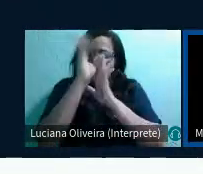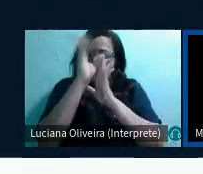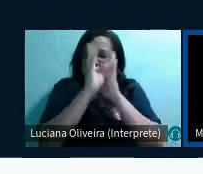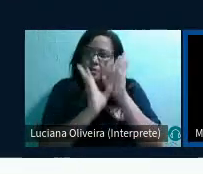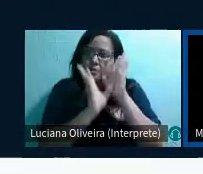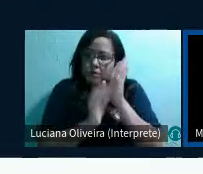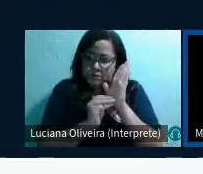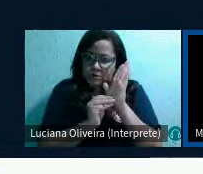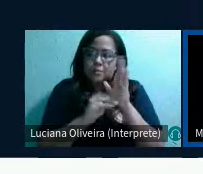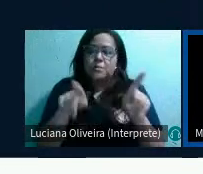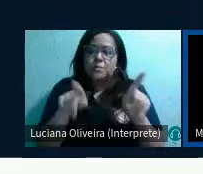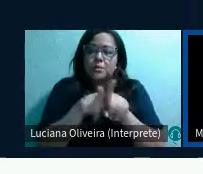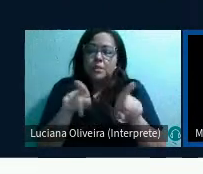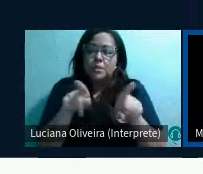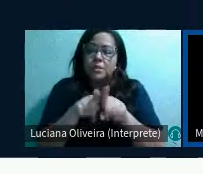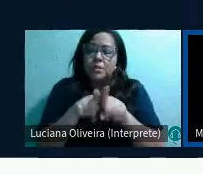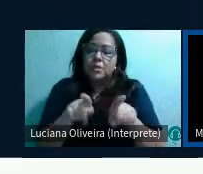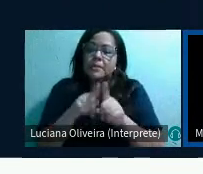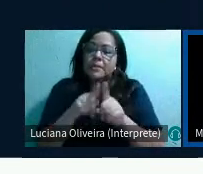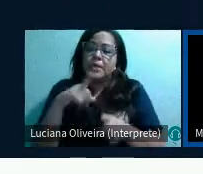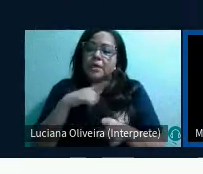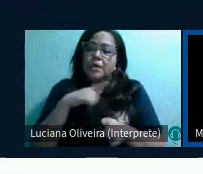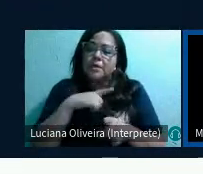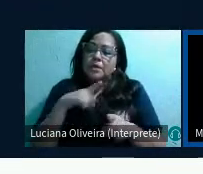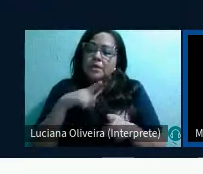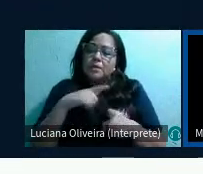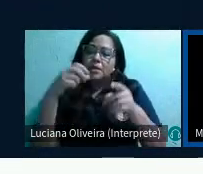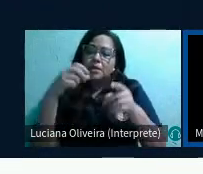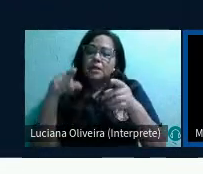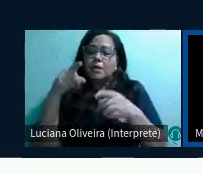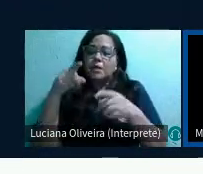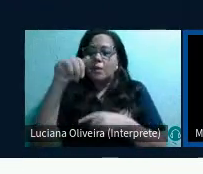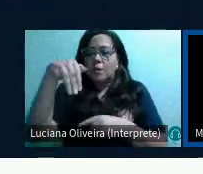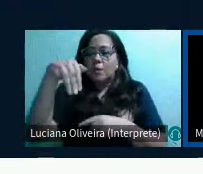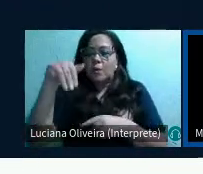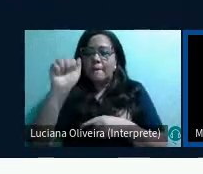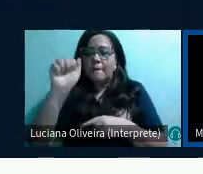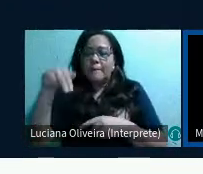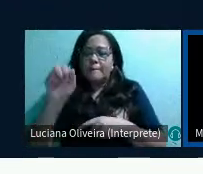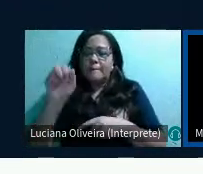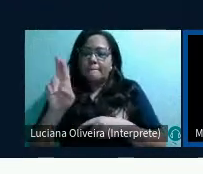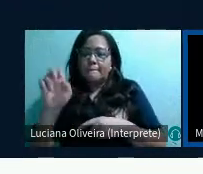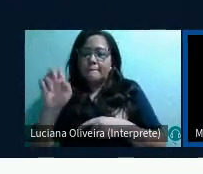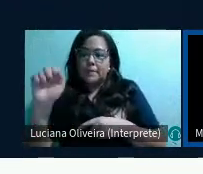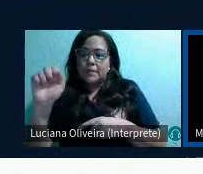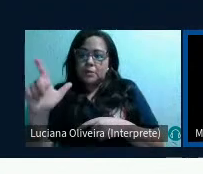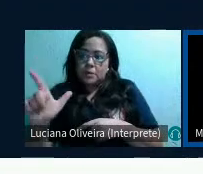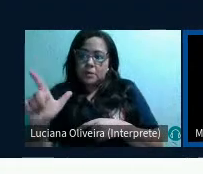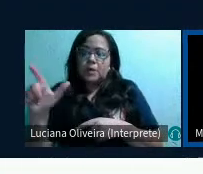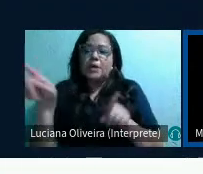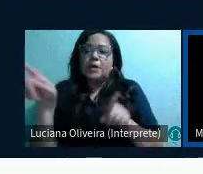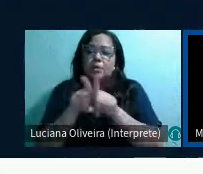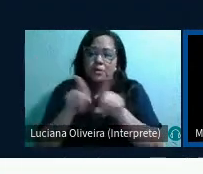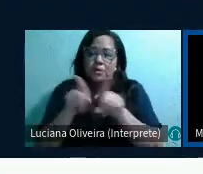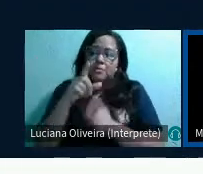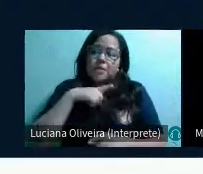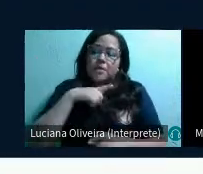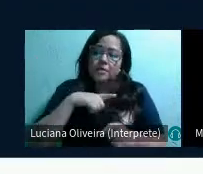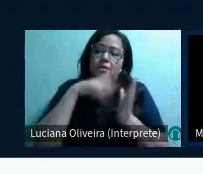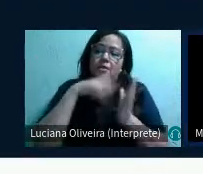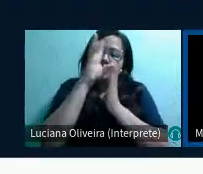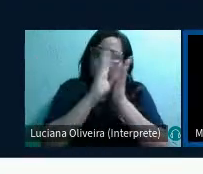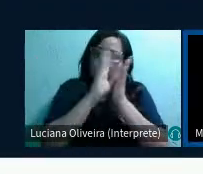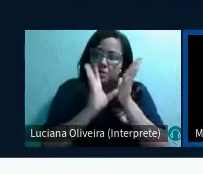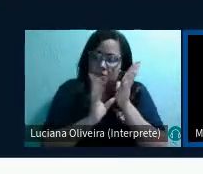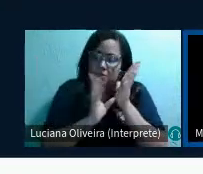têm um detalhamento maior dos conteúdos que vai ter em cada um dos níveis, né? Então, a